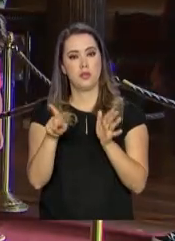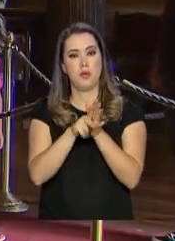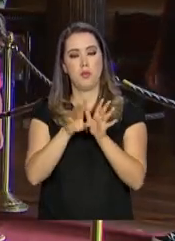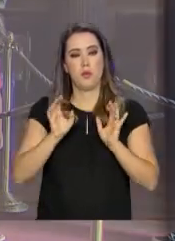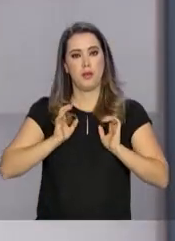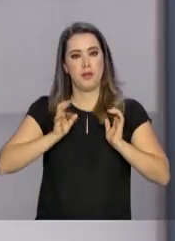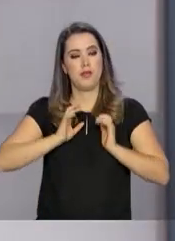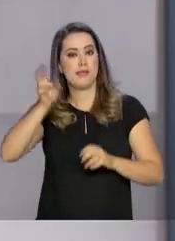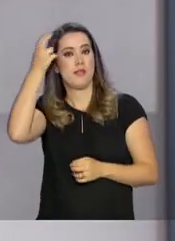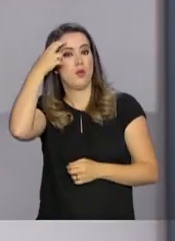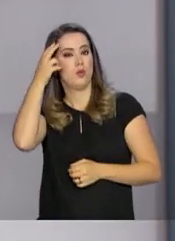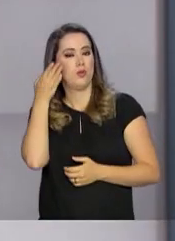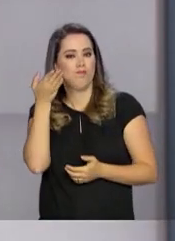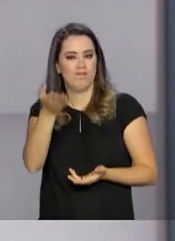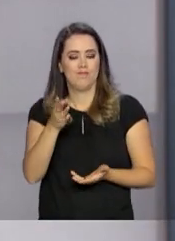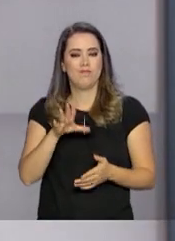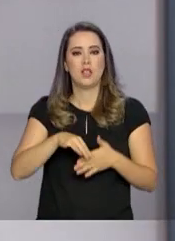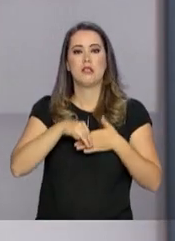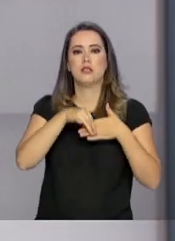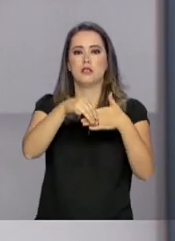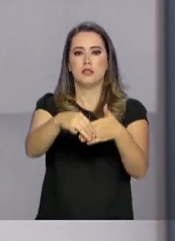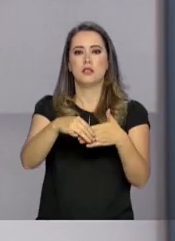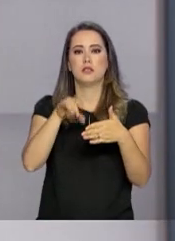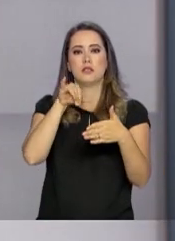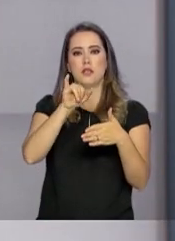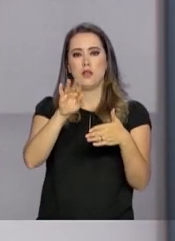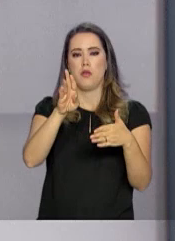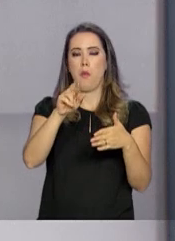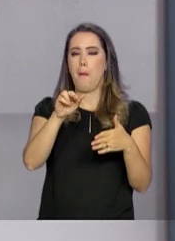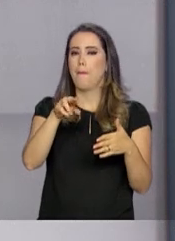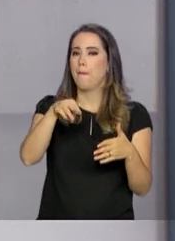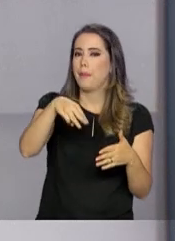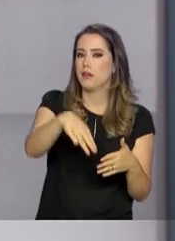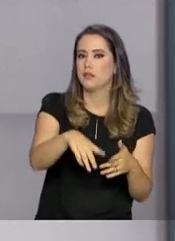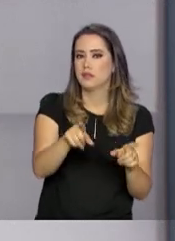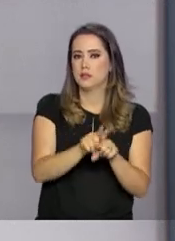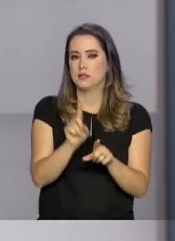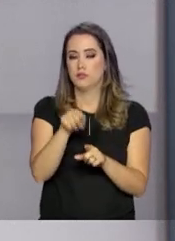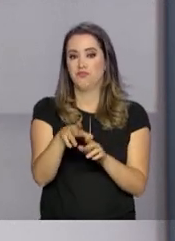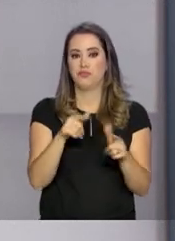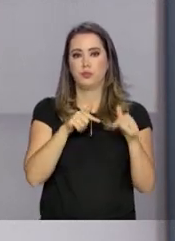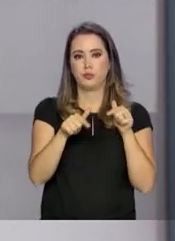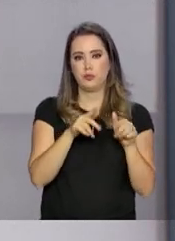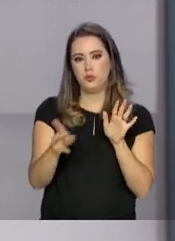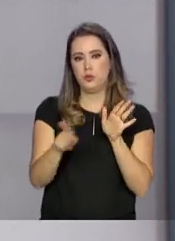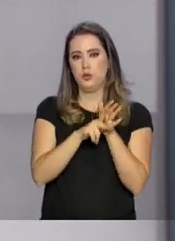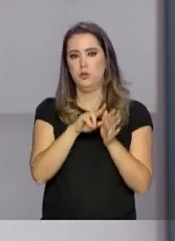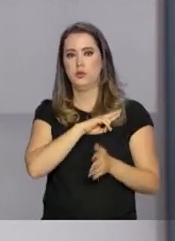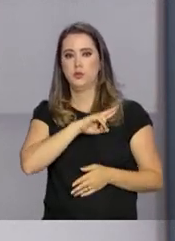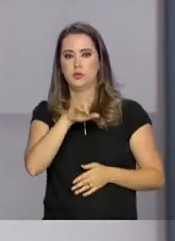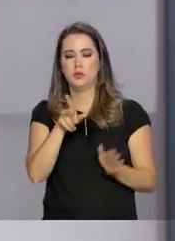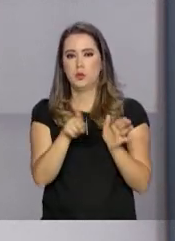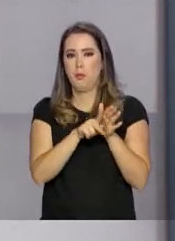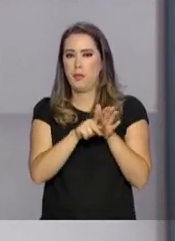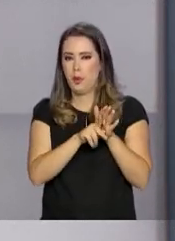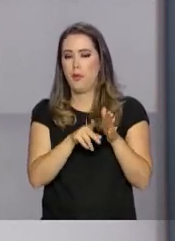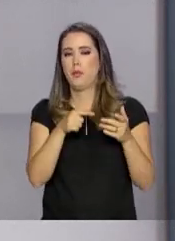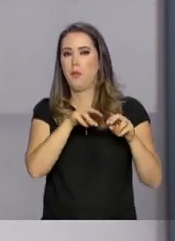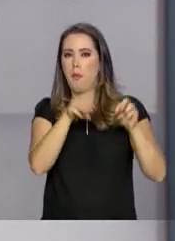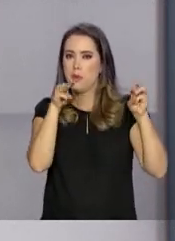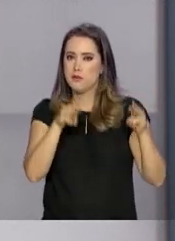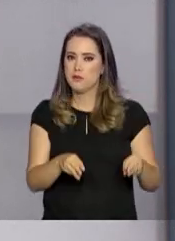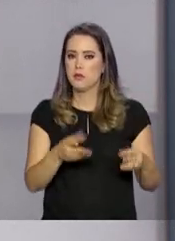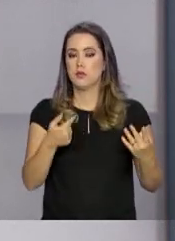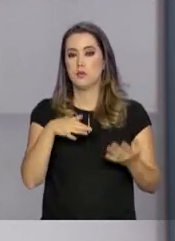coordenado pelo instituto brasileiro de museus o ibram as atividades e com sob a responsabilidade da própria instituição